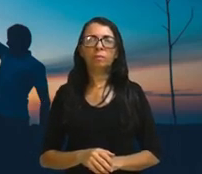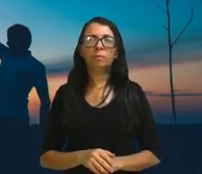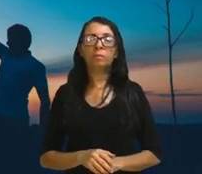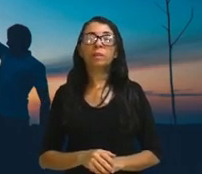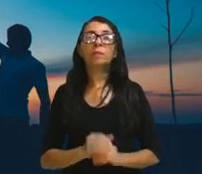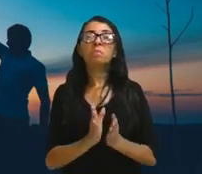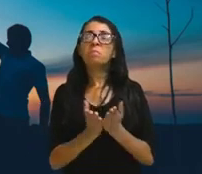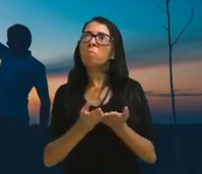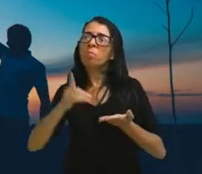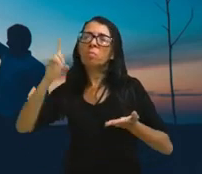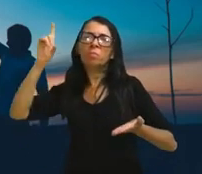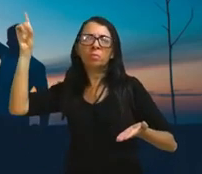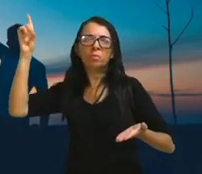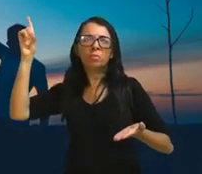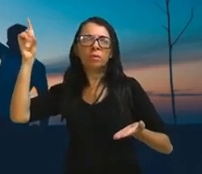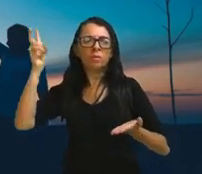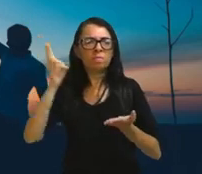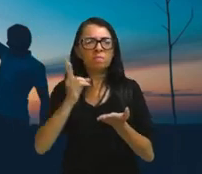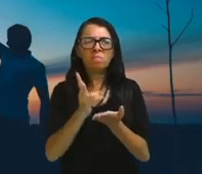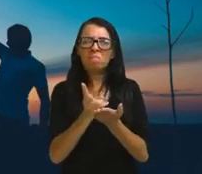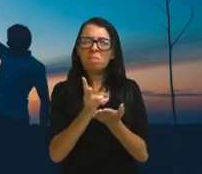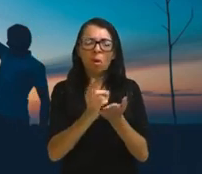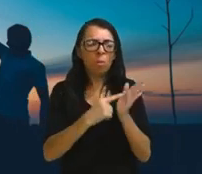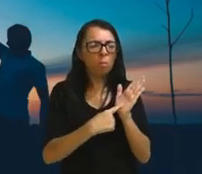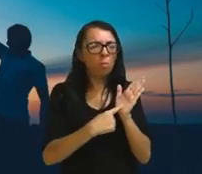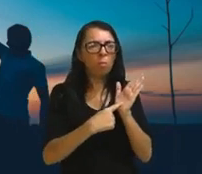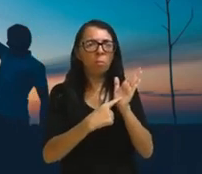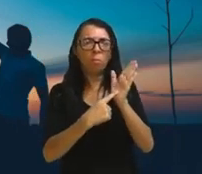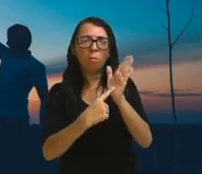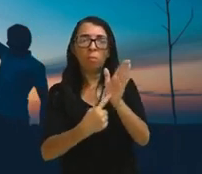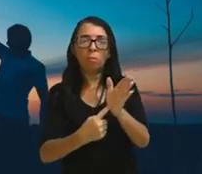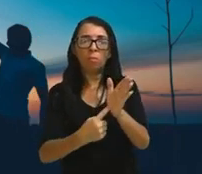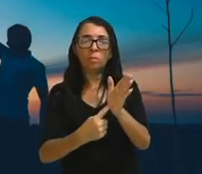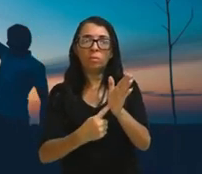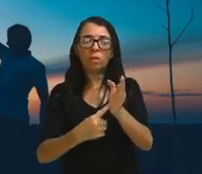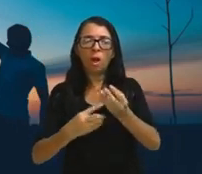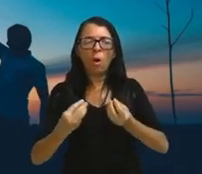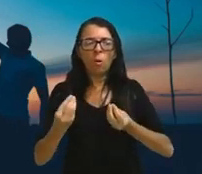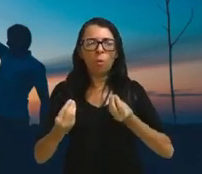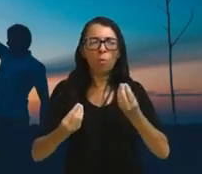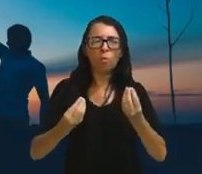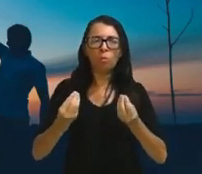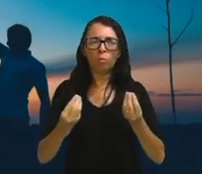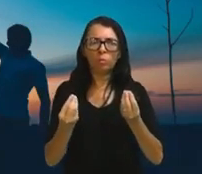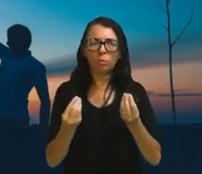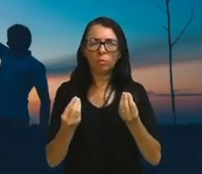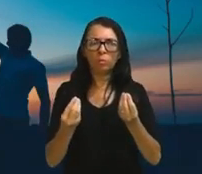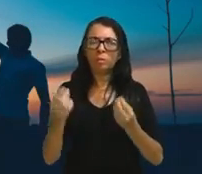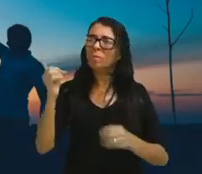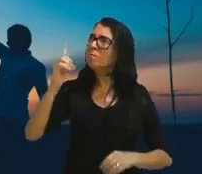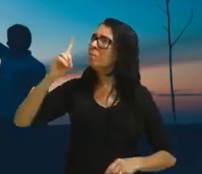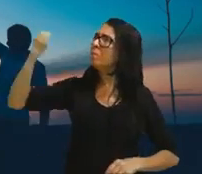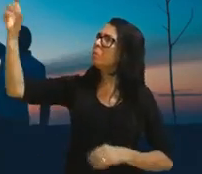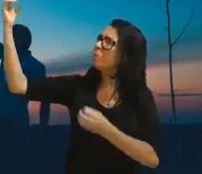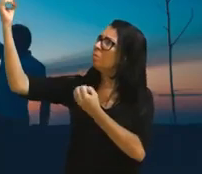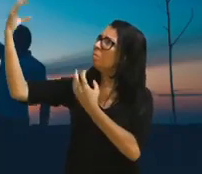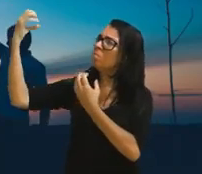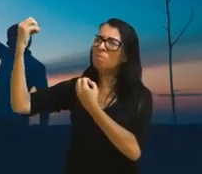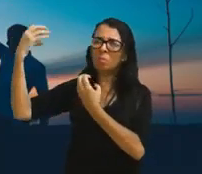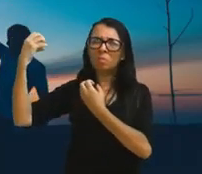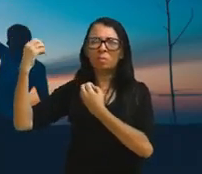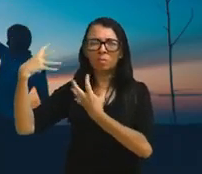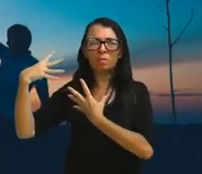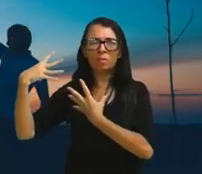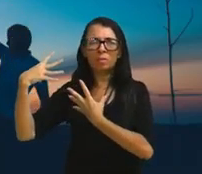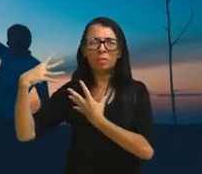transformadoras para a nossa vida, para que nós possamos pautar a nossa vida nos princípios da palavra